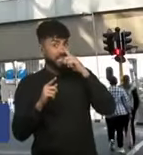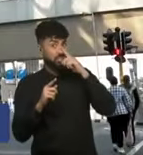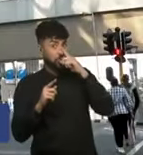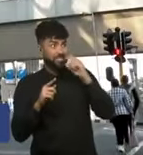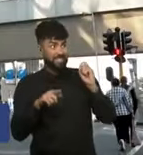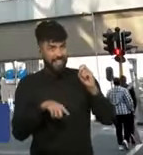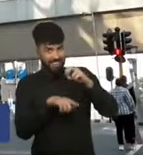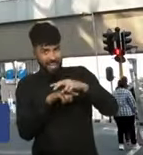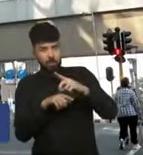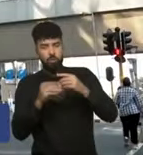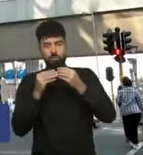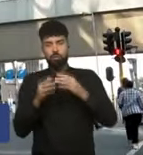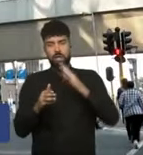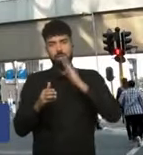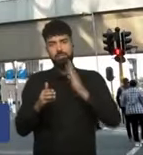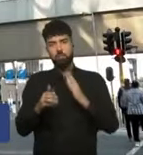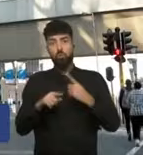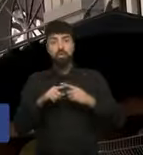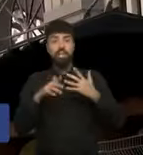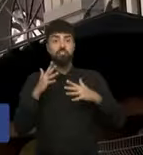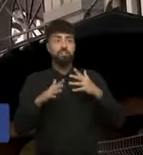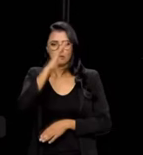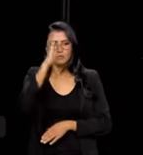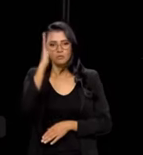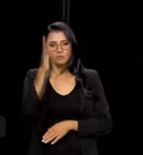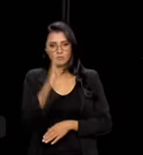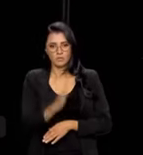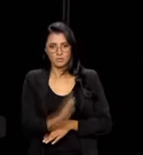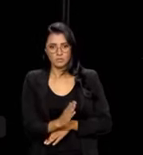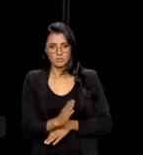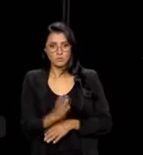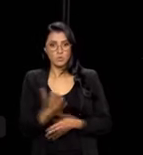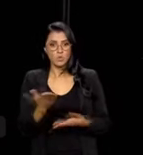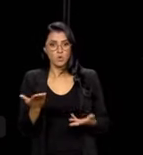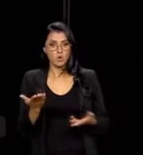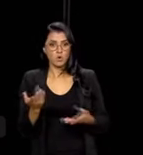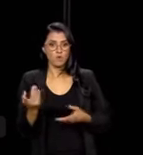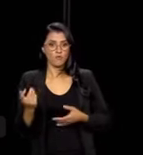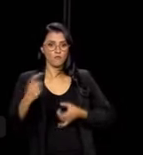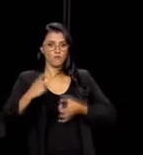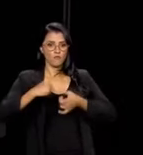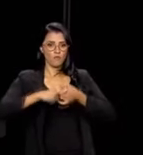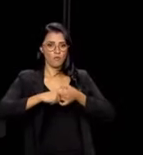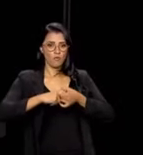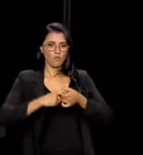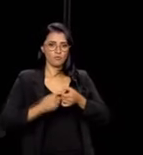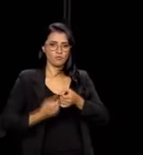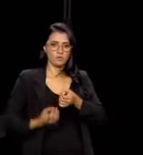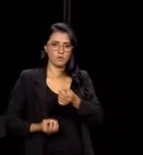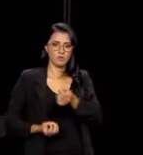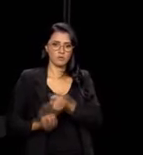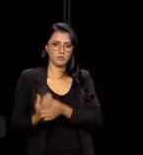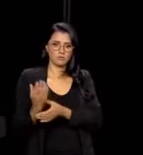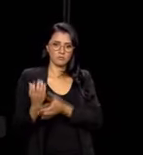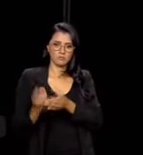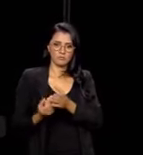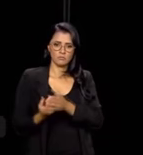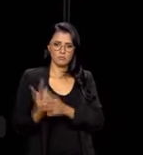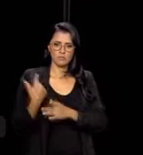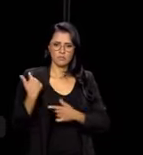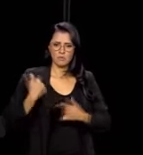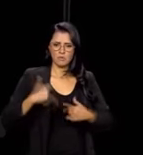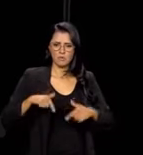bloco e seu papel no cenário global. Segundo Lula, os países membros do BRICS